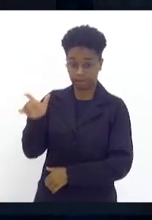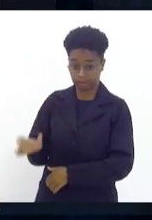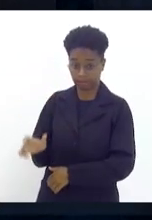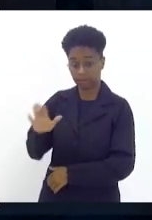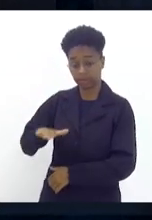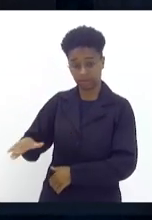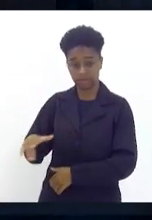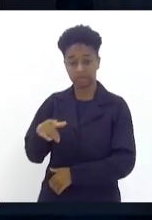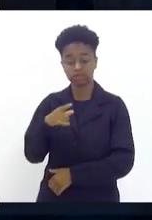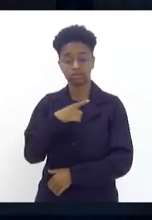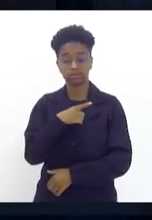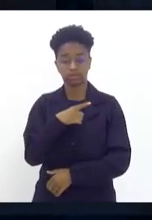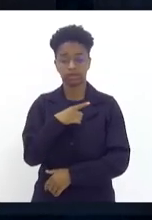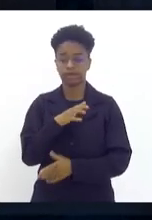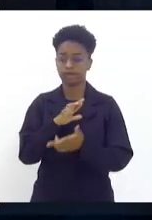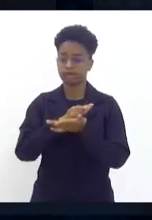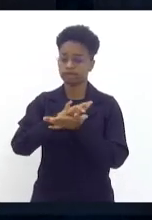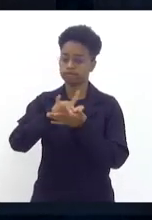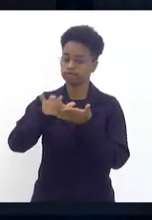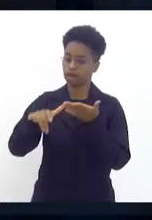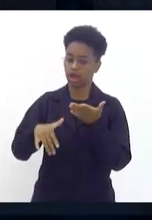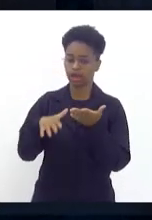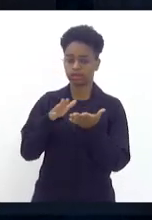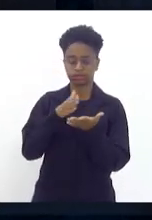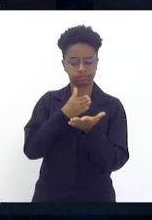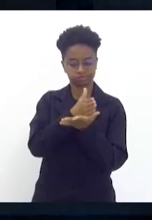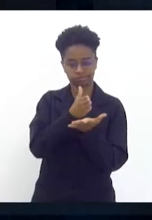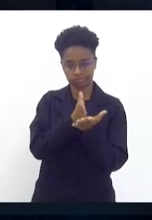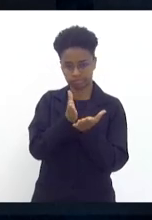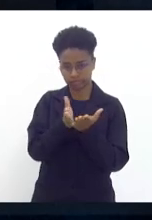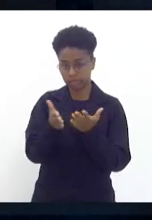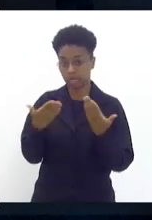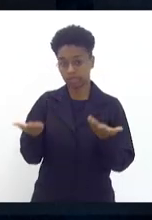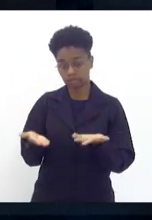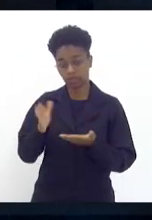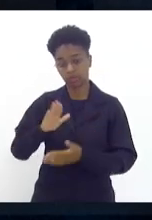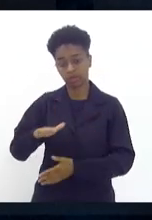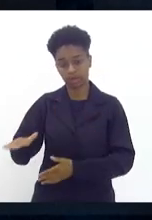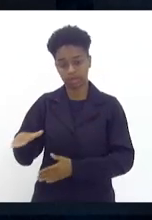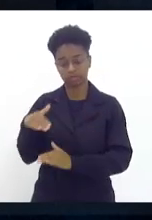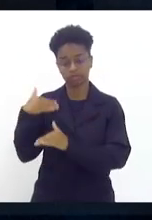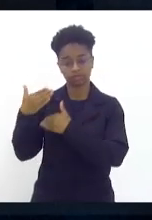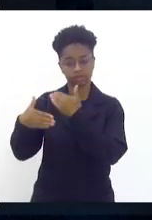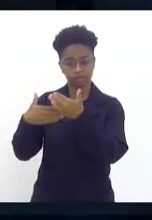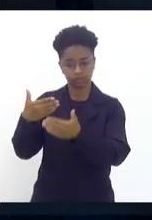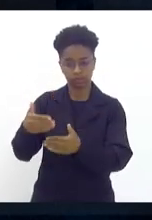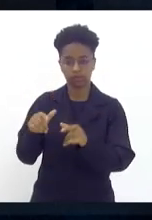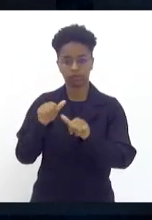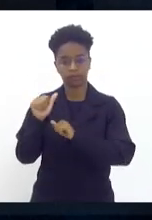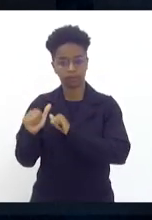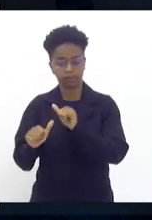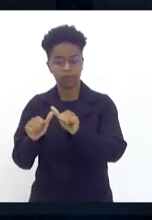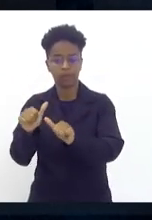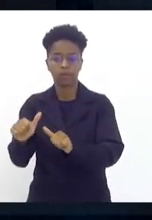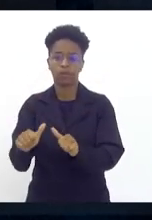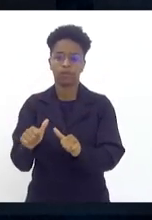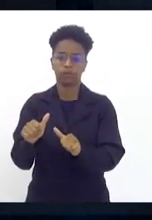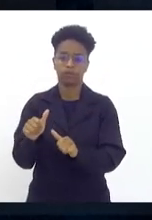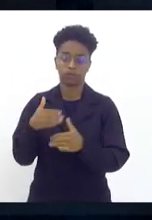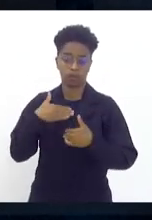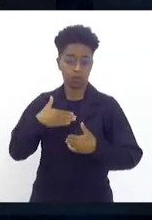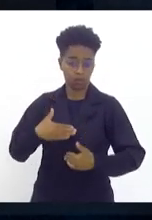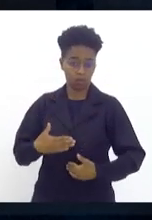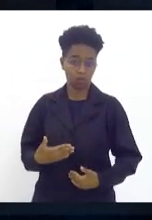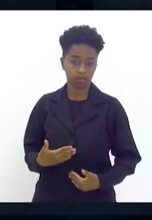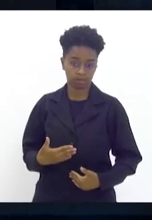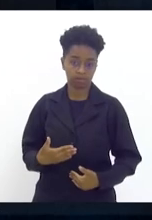humana, ela tem diversas dimensões. Então, a criança se desenvolve e muda, né, a sua questão física,